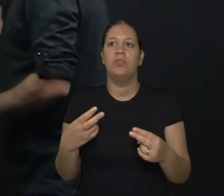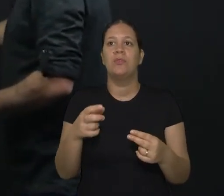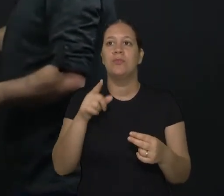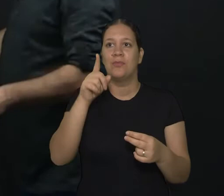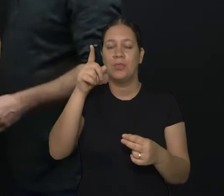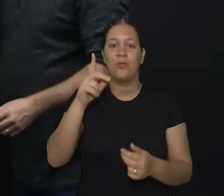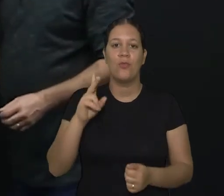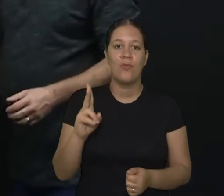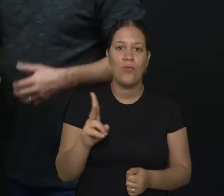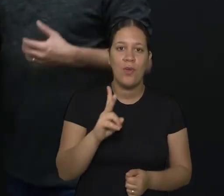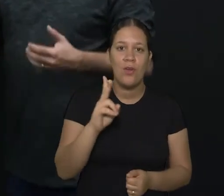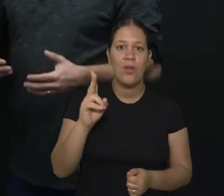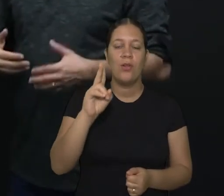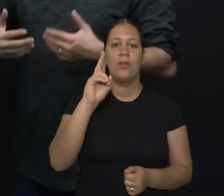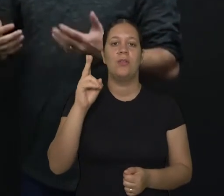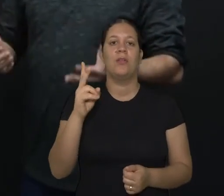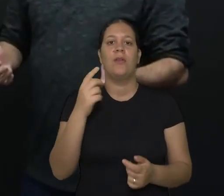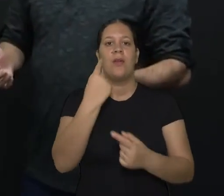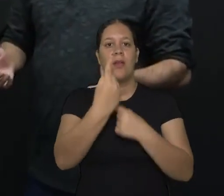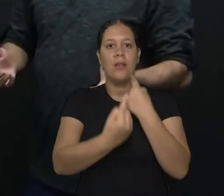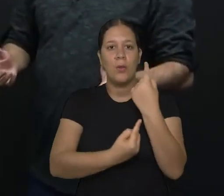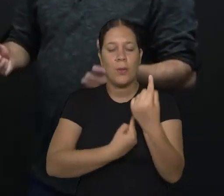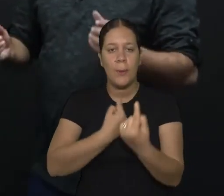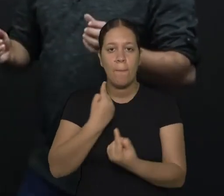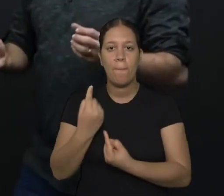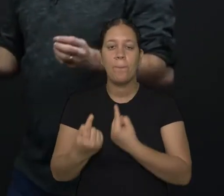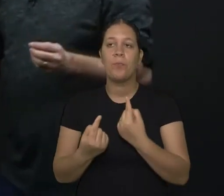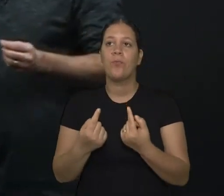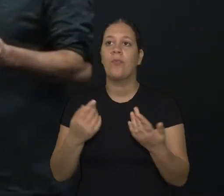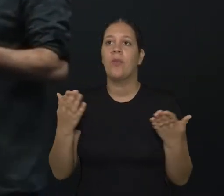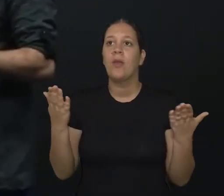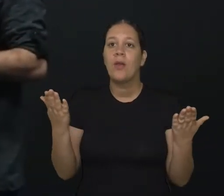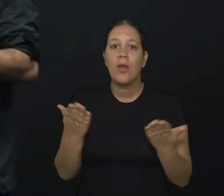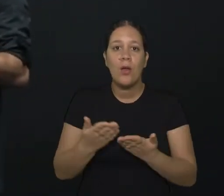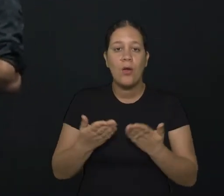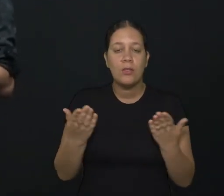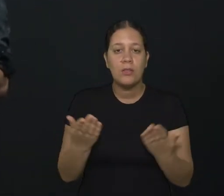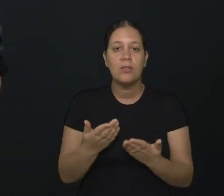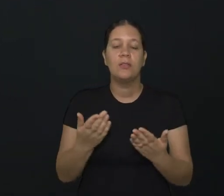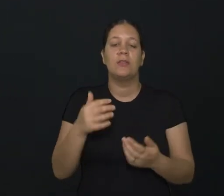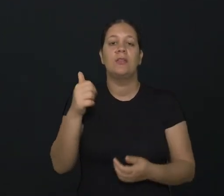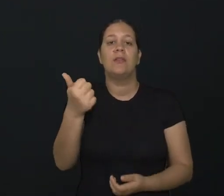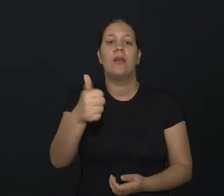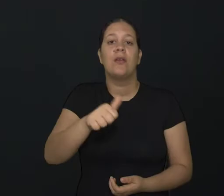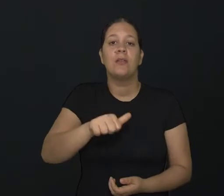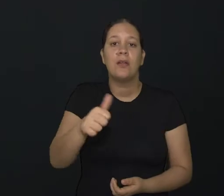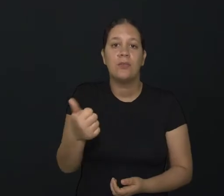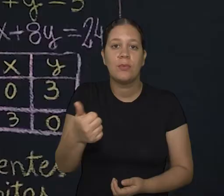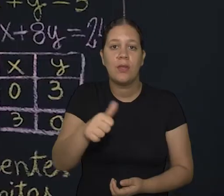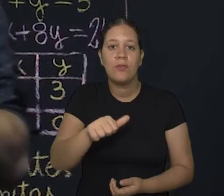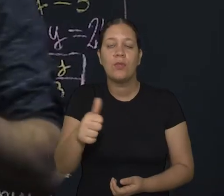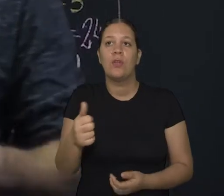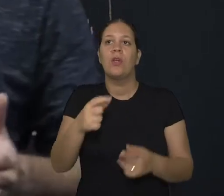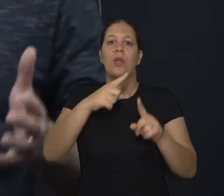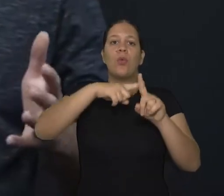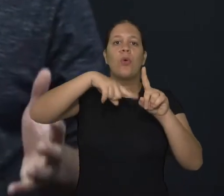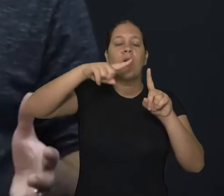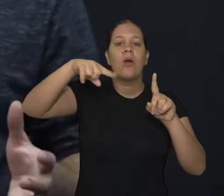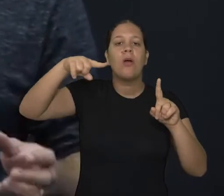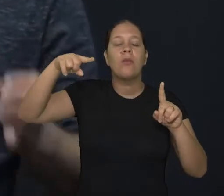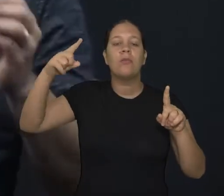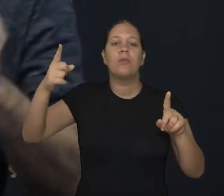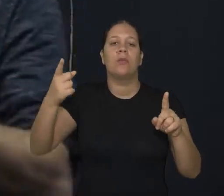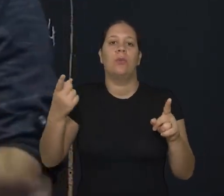esses quadradinhos com valores em cada uma delas. Agora, como é que você faz para analisar, de repente, o gráfico